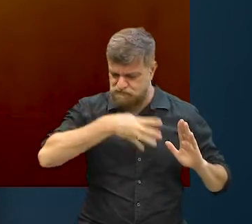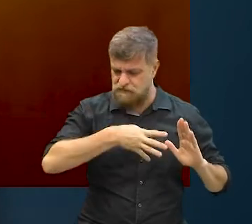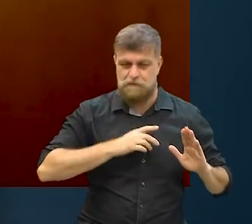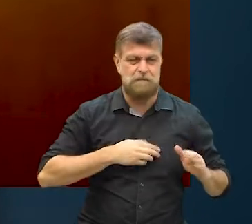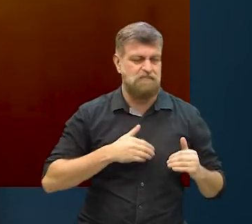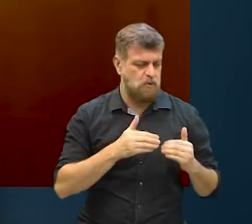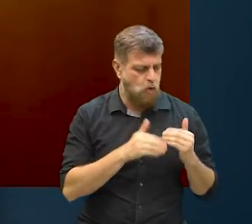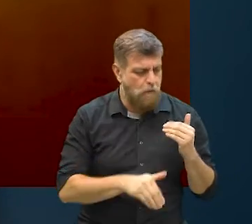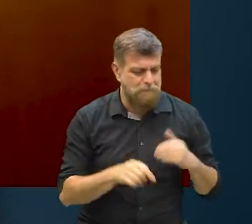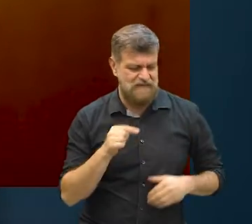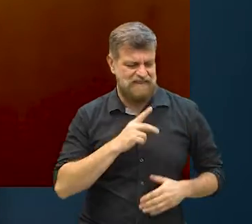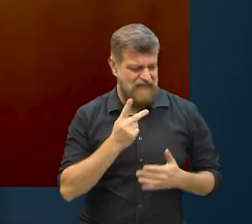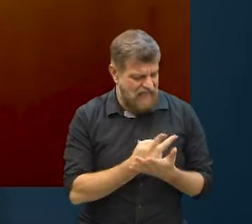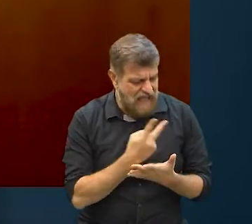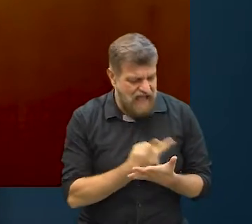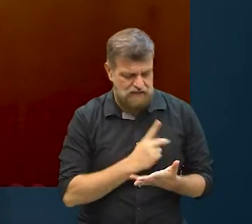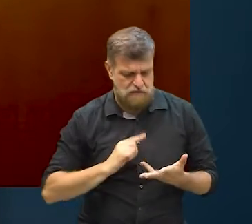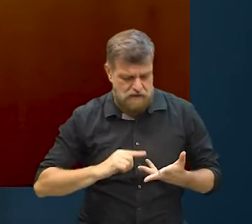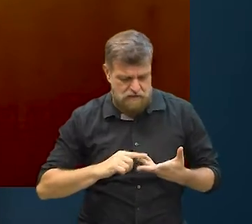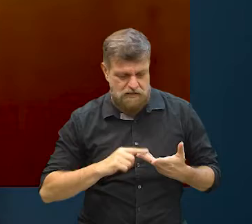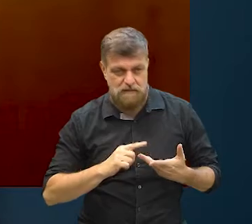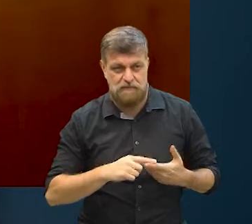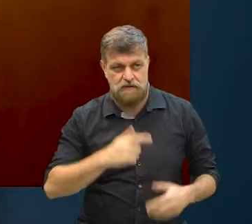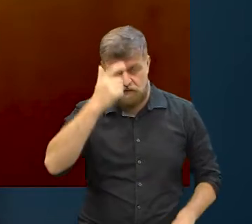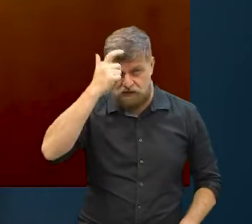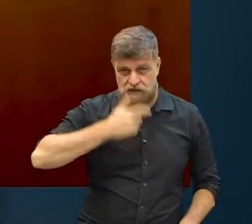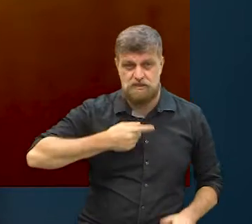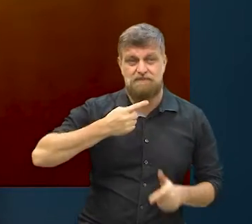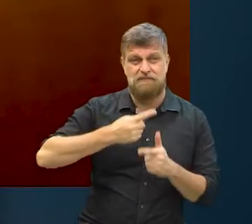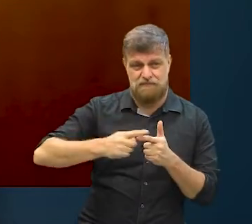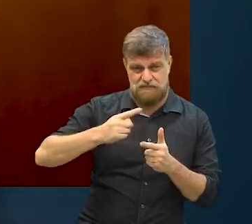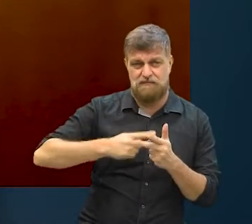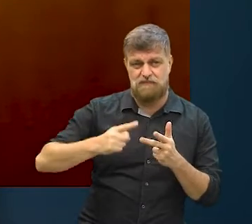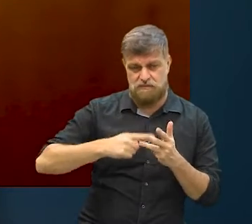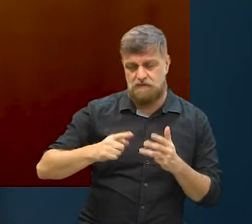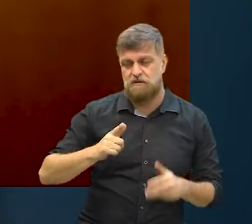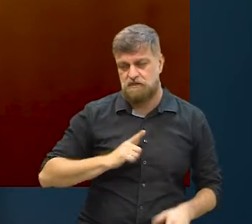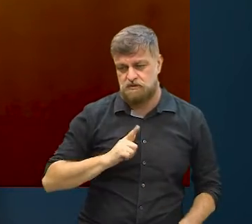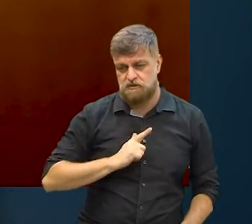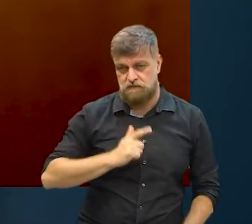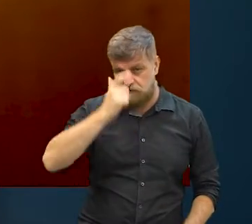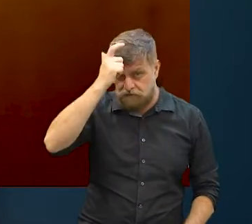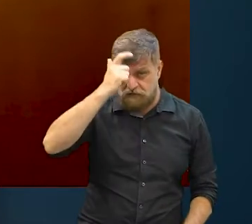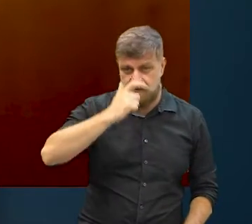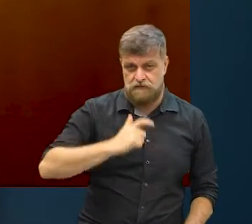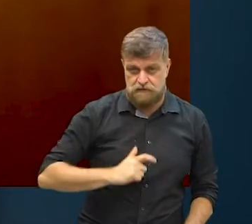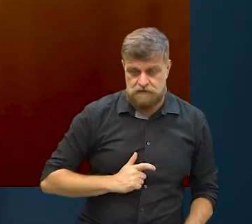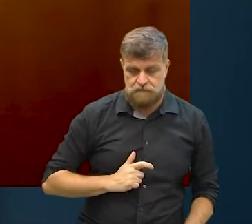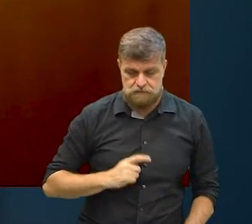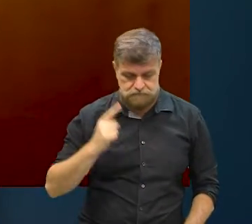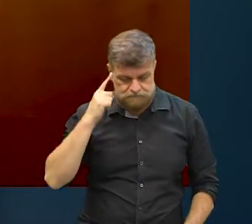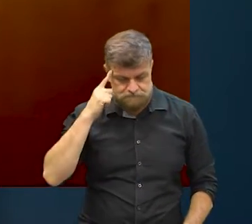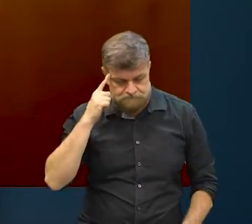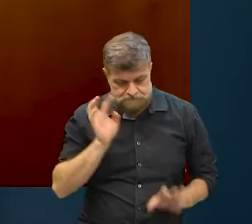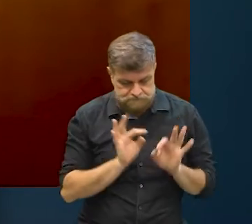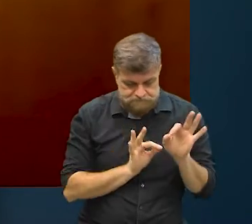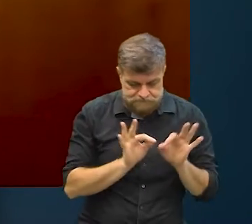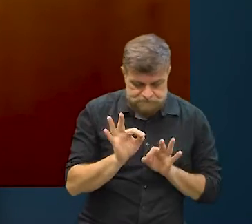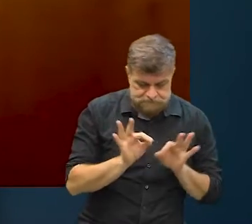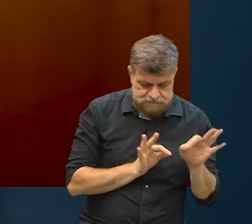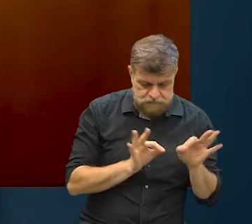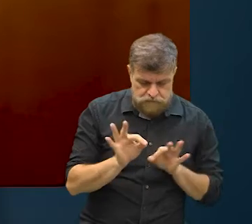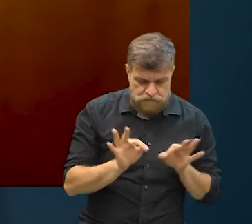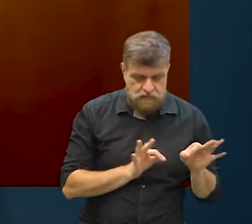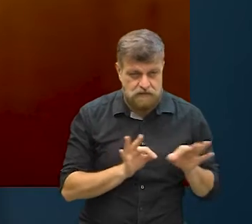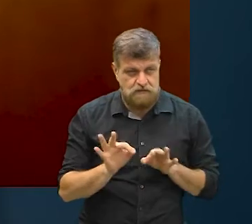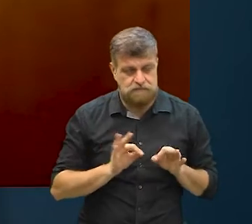né? Achando que não era lugar e queria isso, queria aquilo. Então eu tive bastante problema nessa época. Foi aí que eu fui montando,